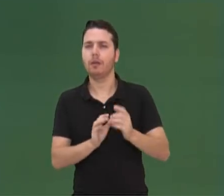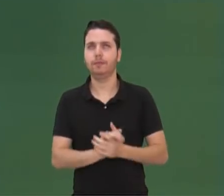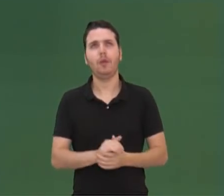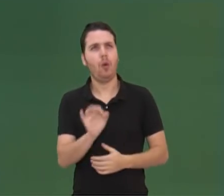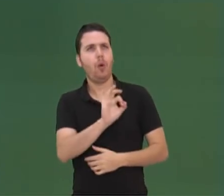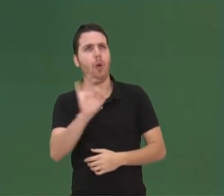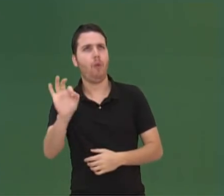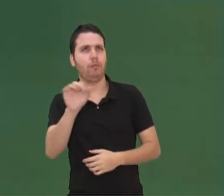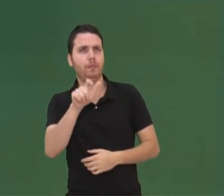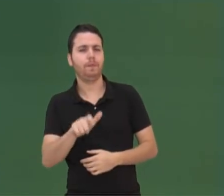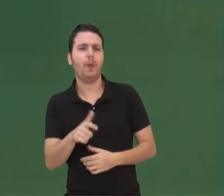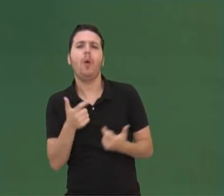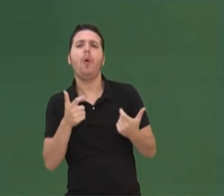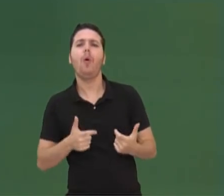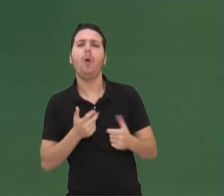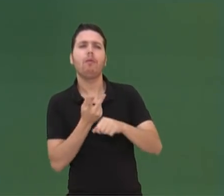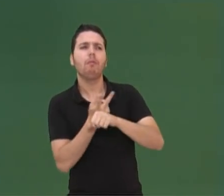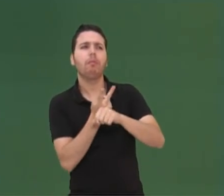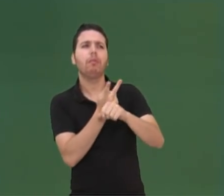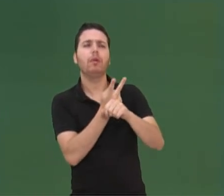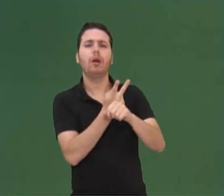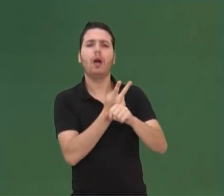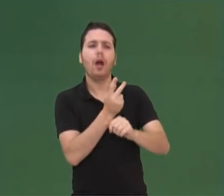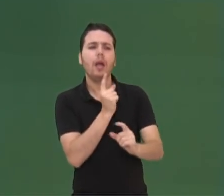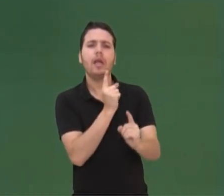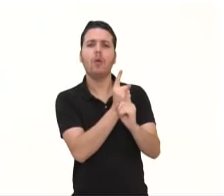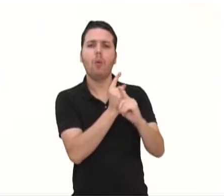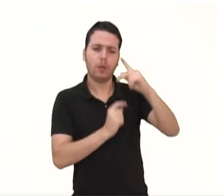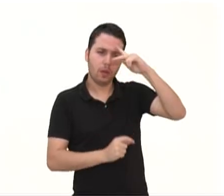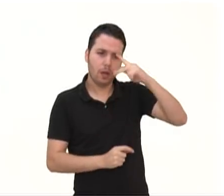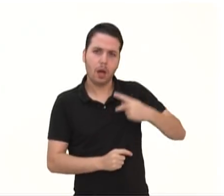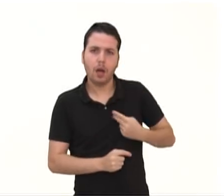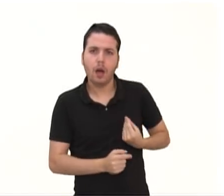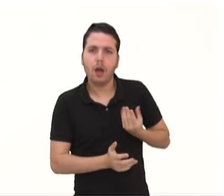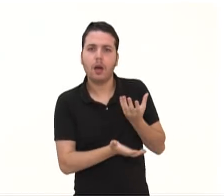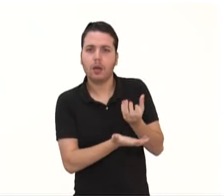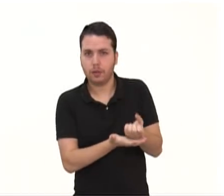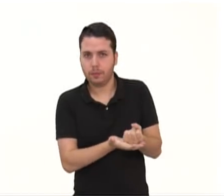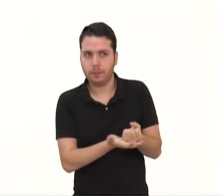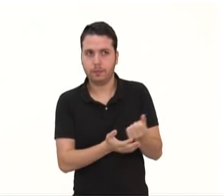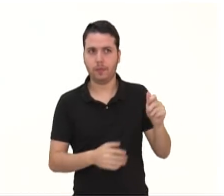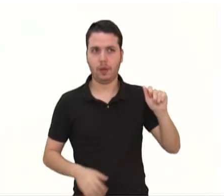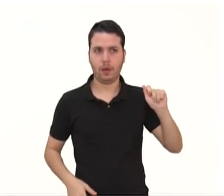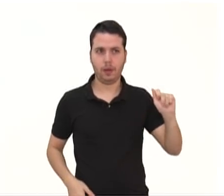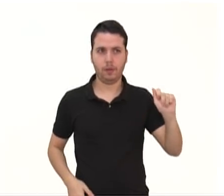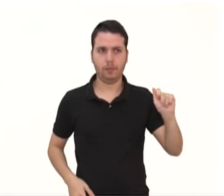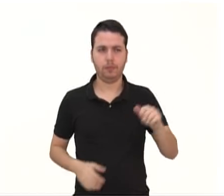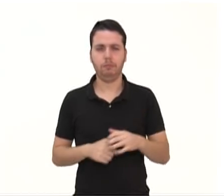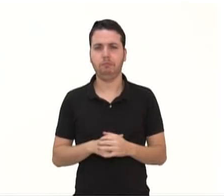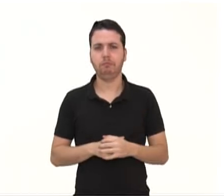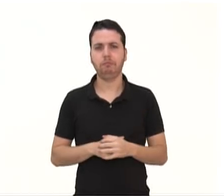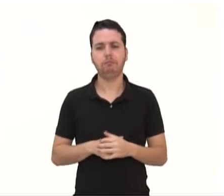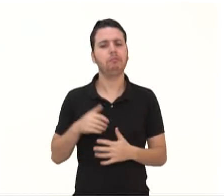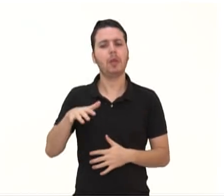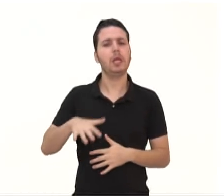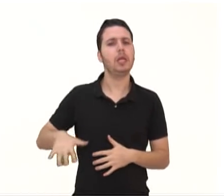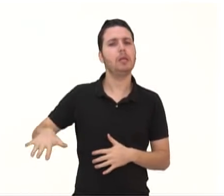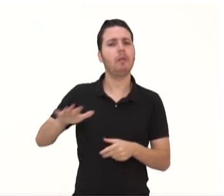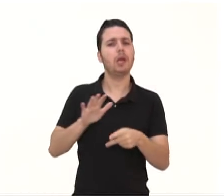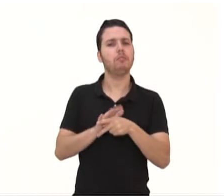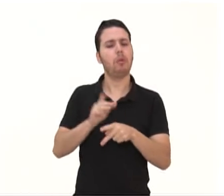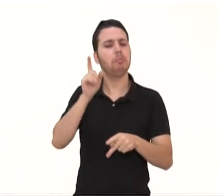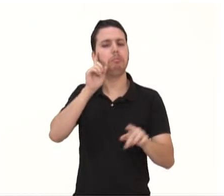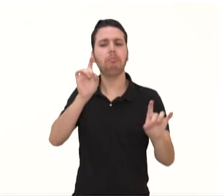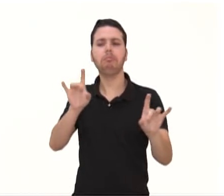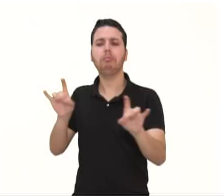Tá. Ótimo. Onde que a gente encontra a autobiografia? Letra A. Num espaço do